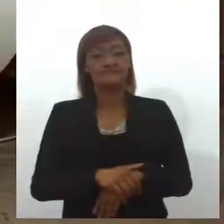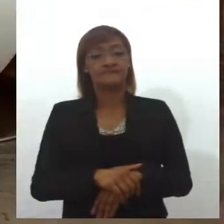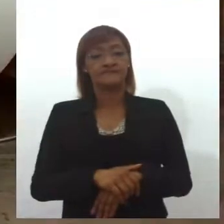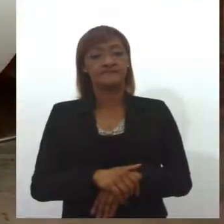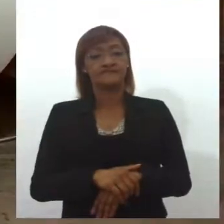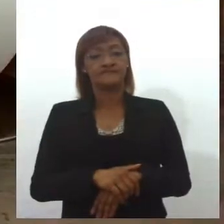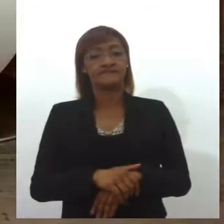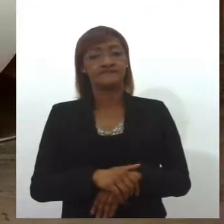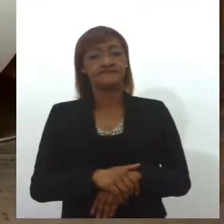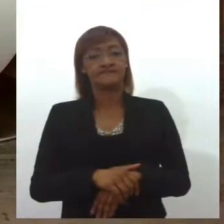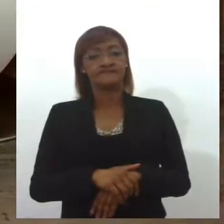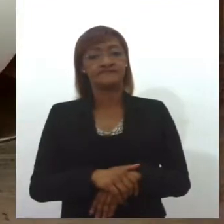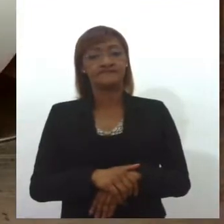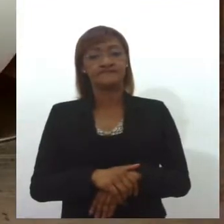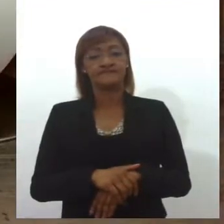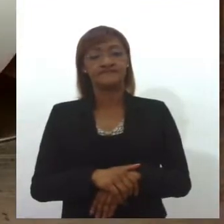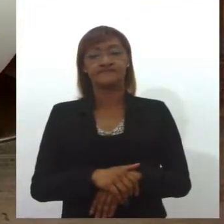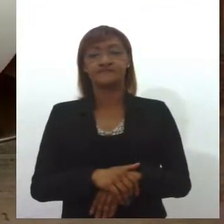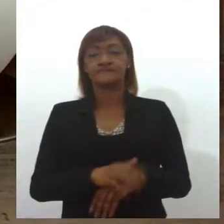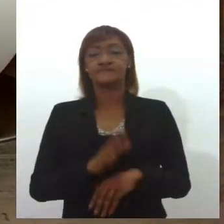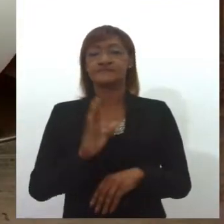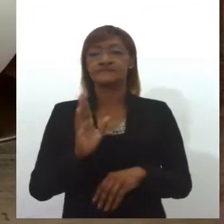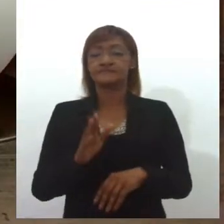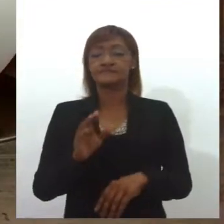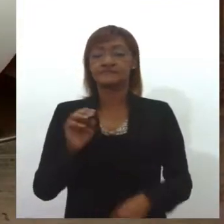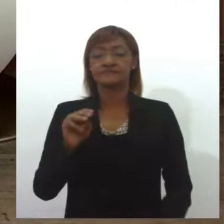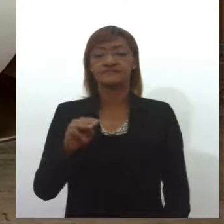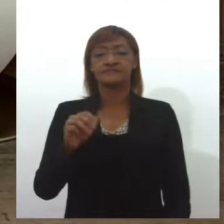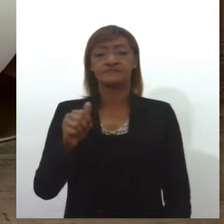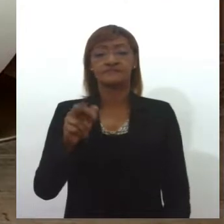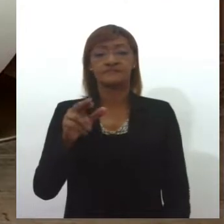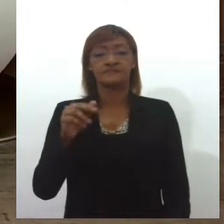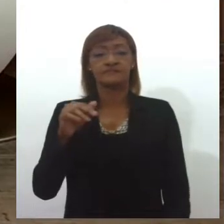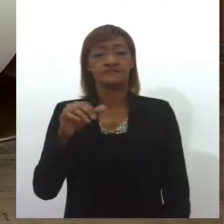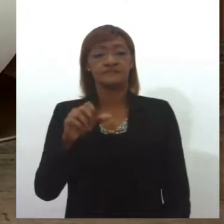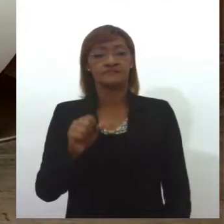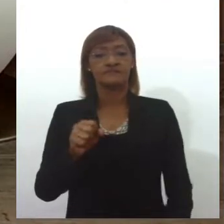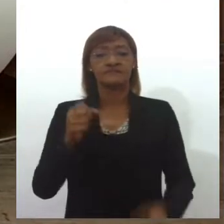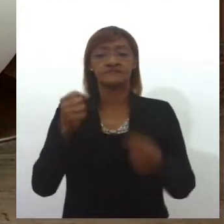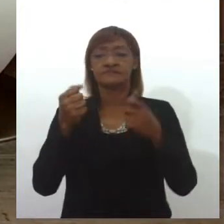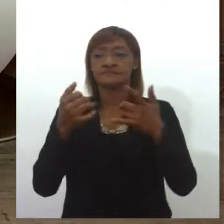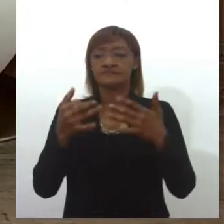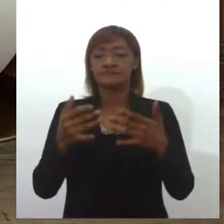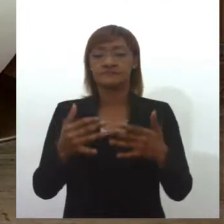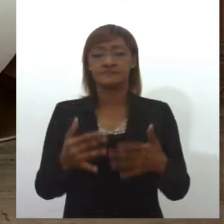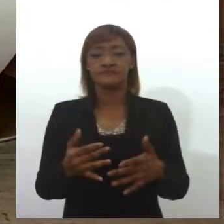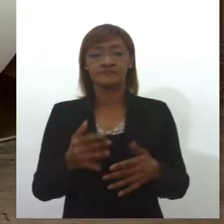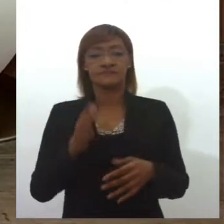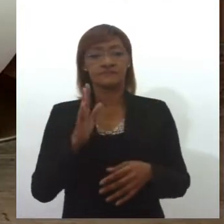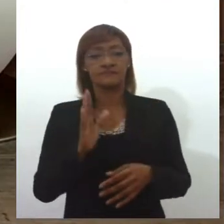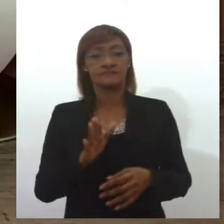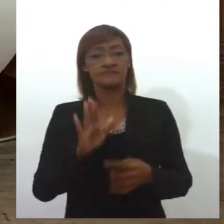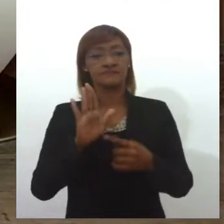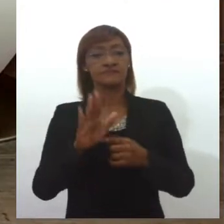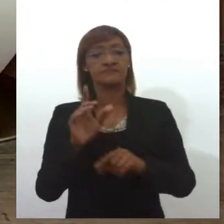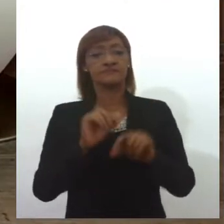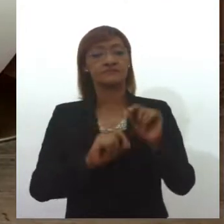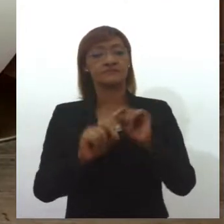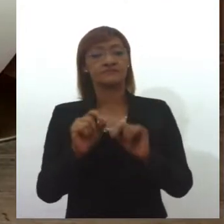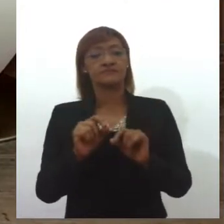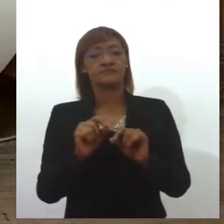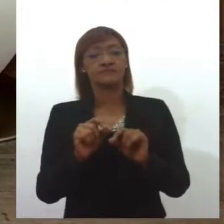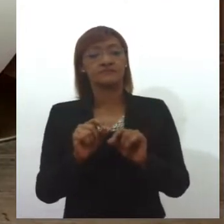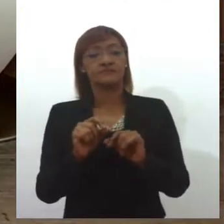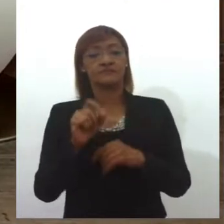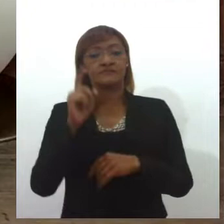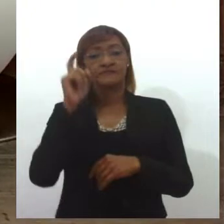Está aí, ouvimos especialistas, o Marcos Borges foi ouvir pessoas, né, que podem trazer aí luz a essa questão que é tão complexa